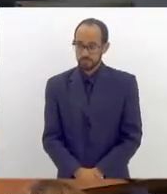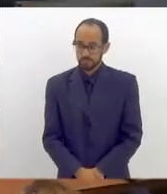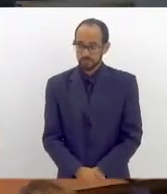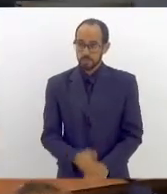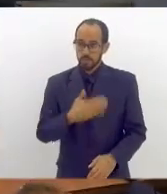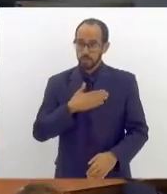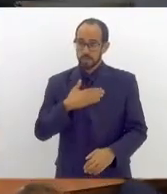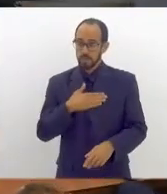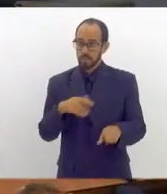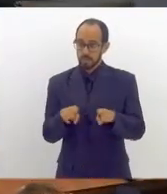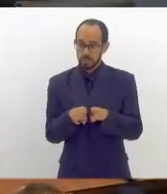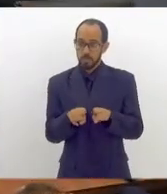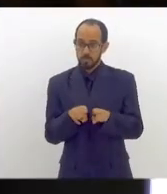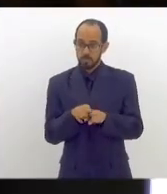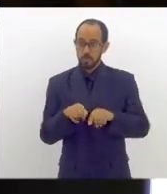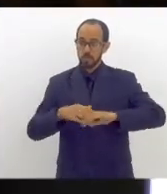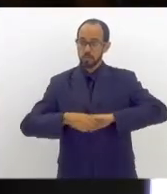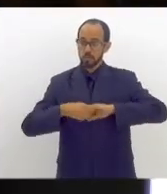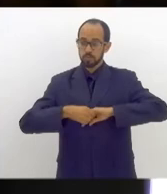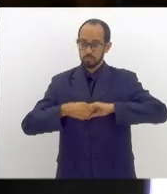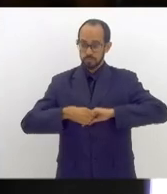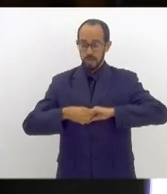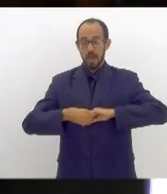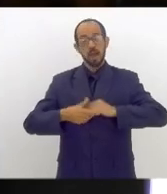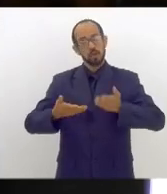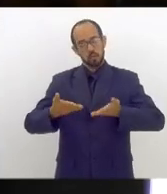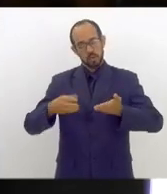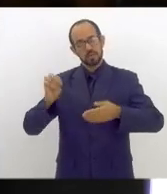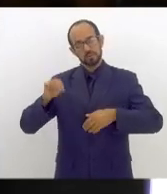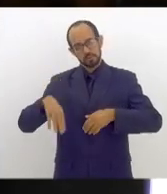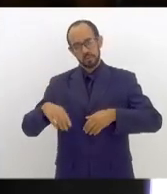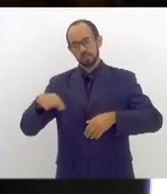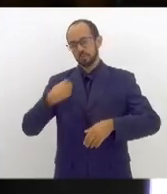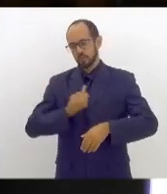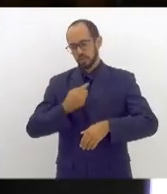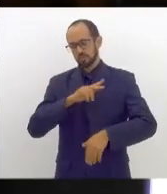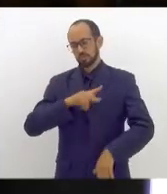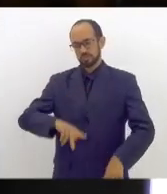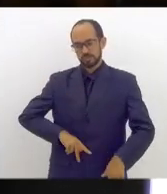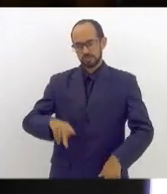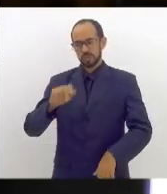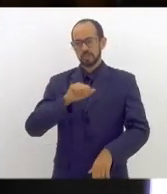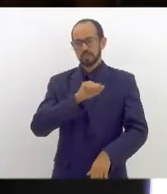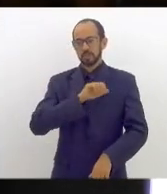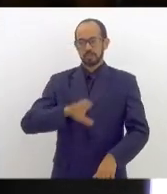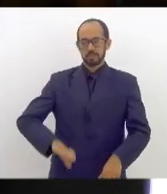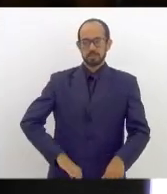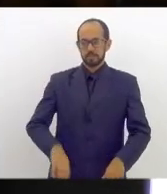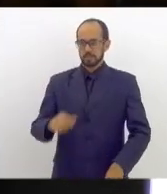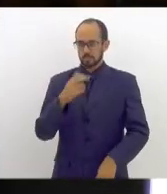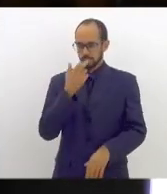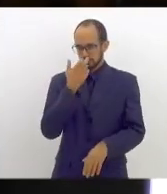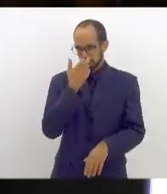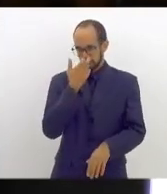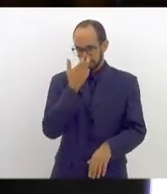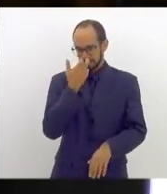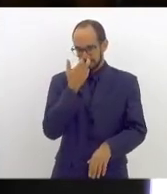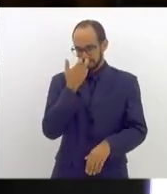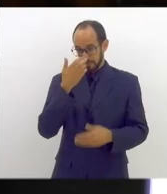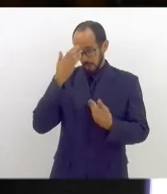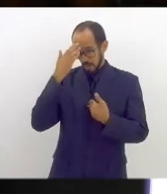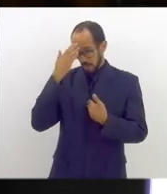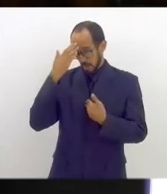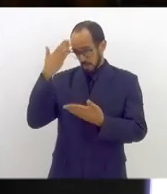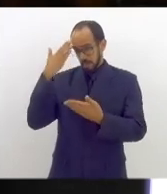queria saudar também agora assim nosso presidente da casa Doutor André Siciliano agradecer